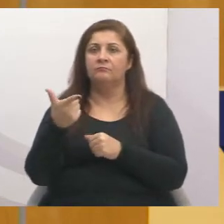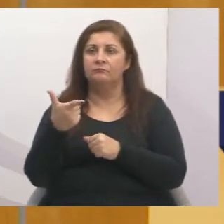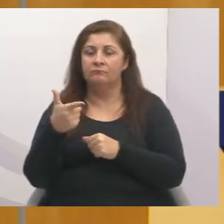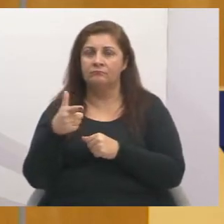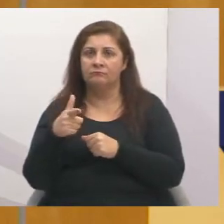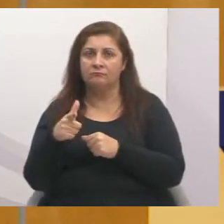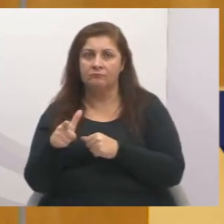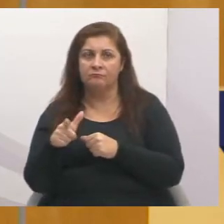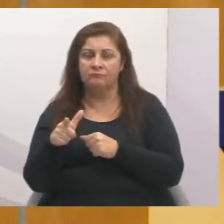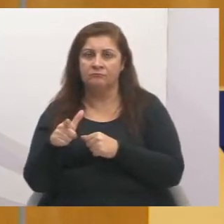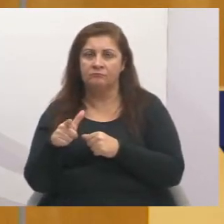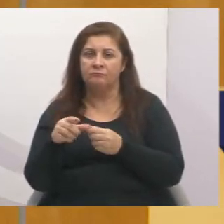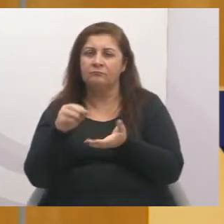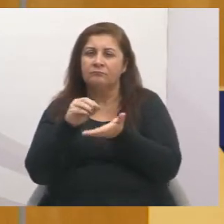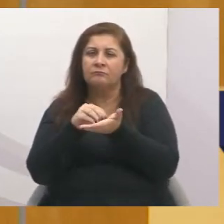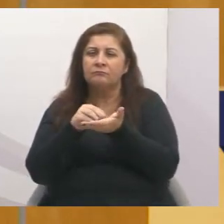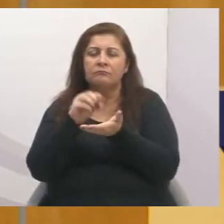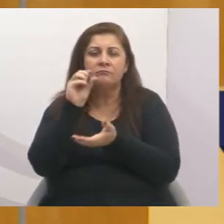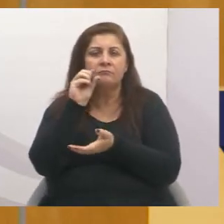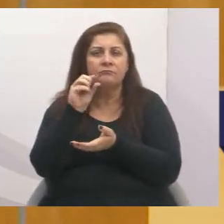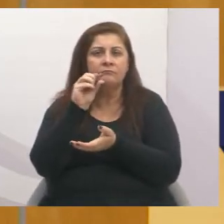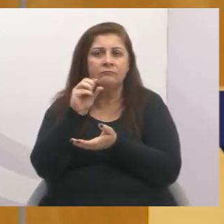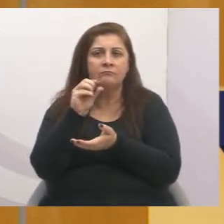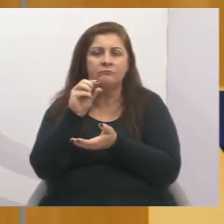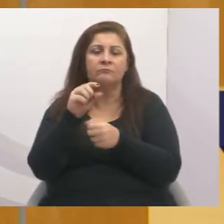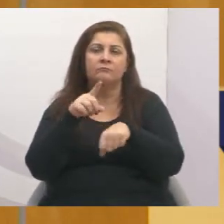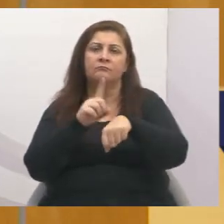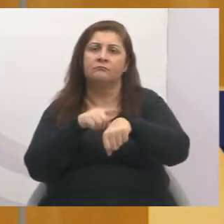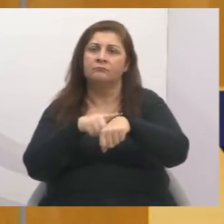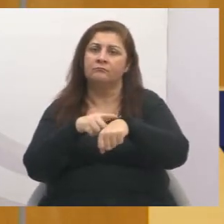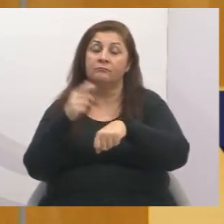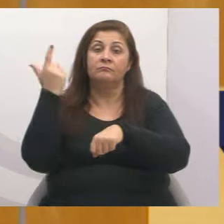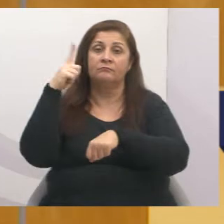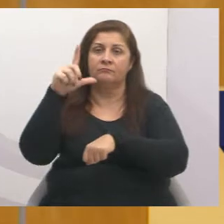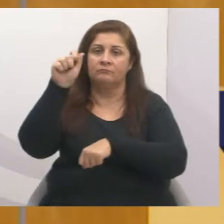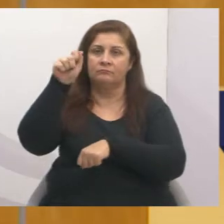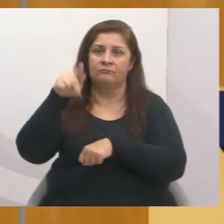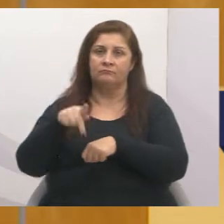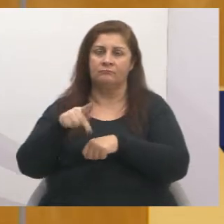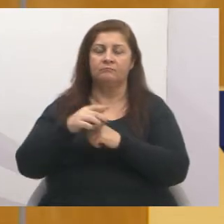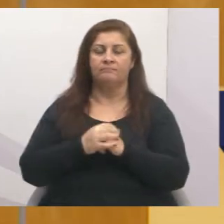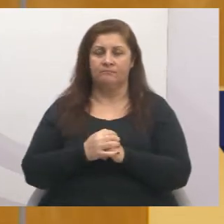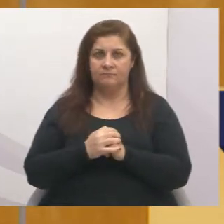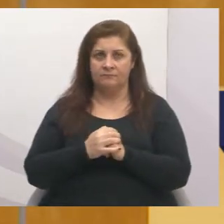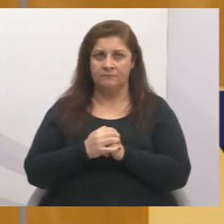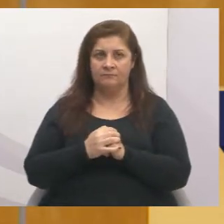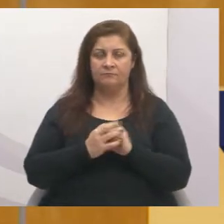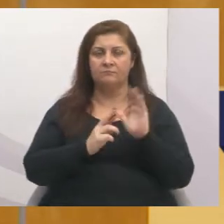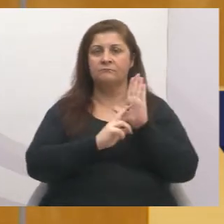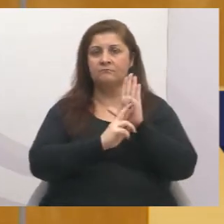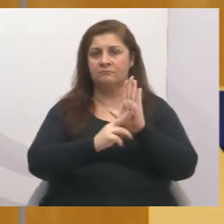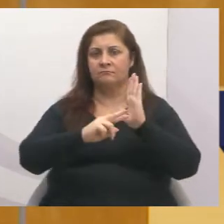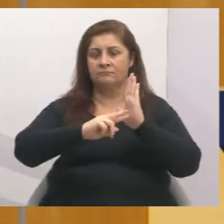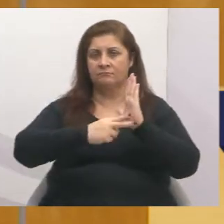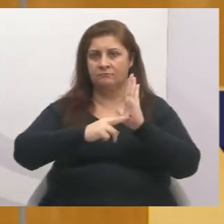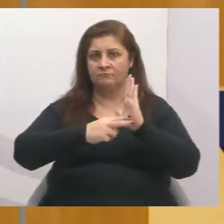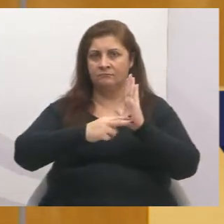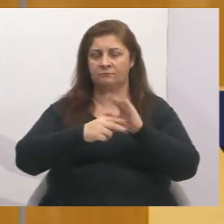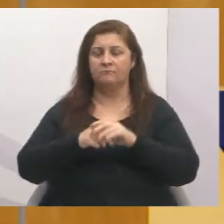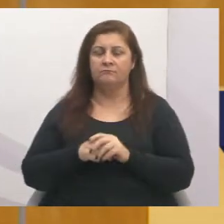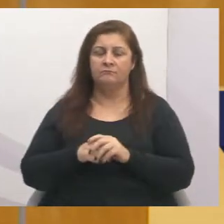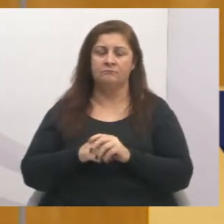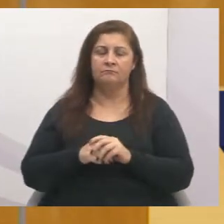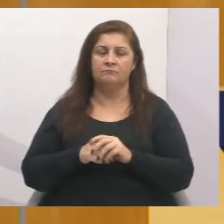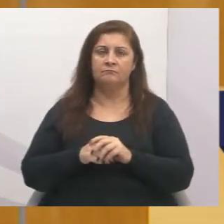à beira ou faltando pouco tempo ou pouco requisito para aposentadoria. Os representantes dos sindicatos e os servidores, de um modo